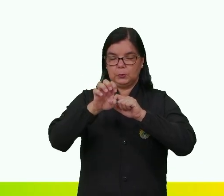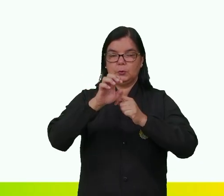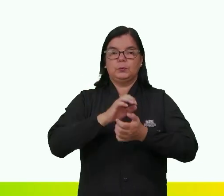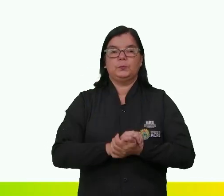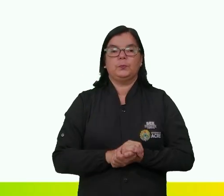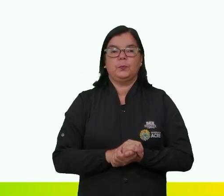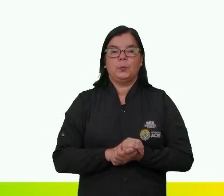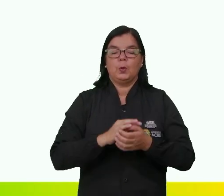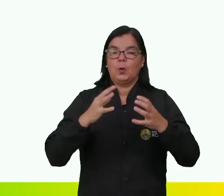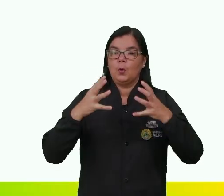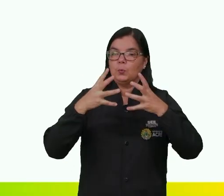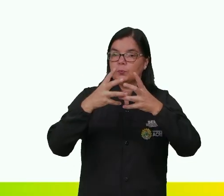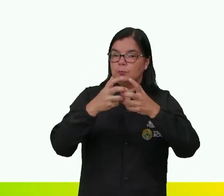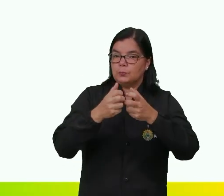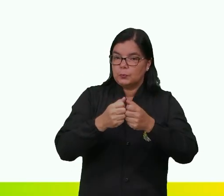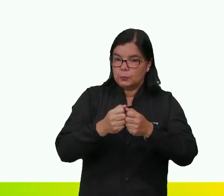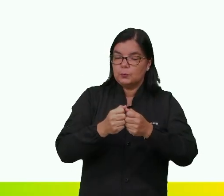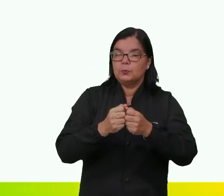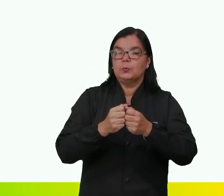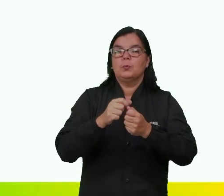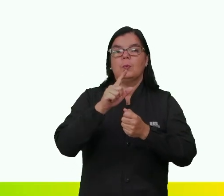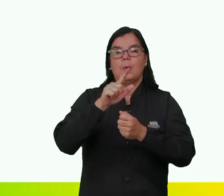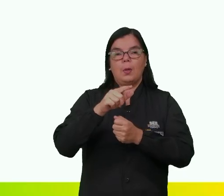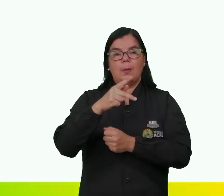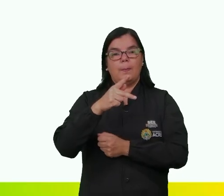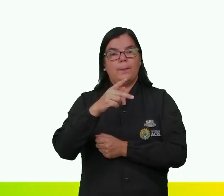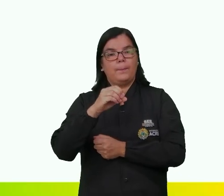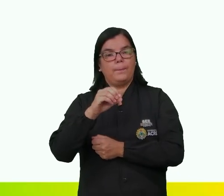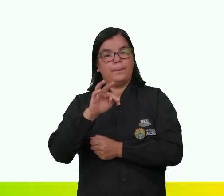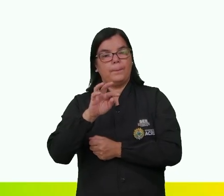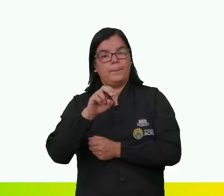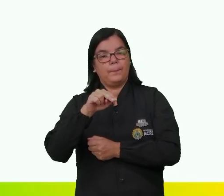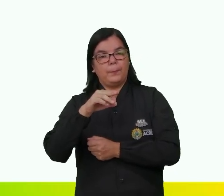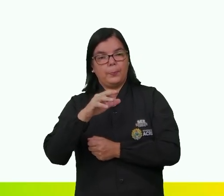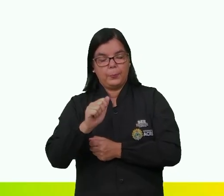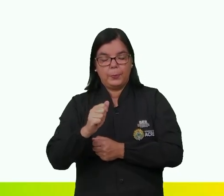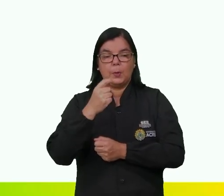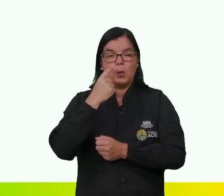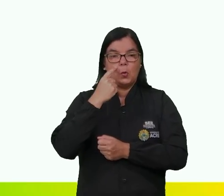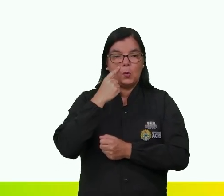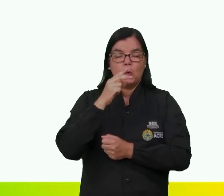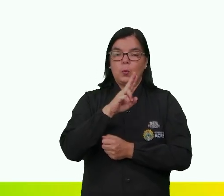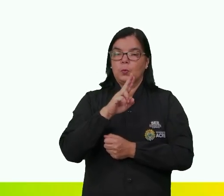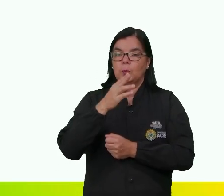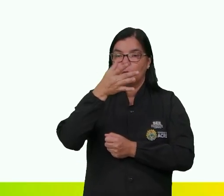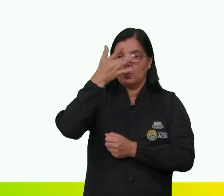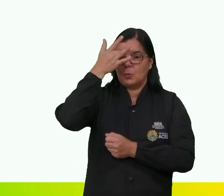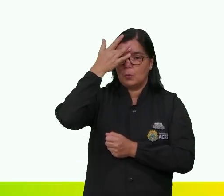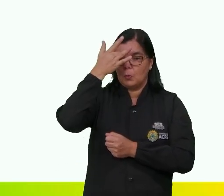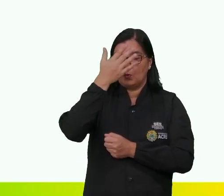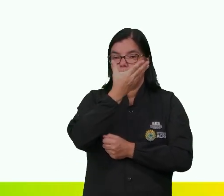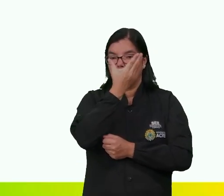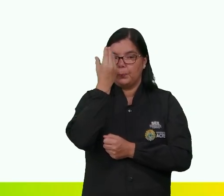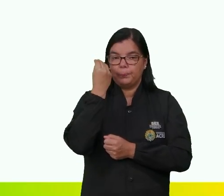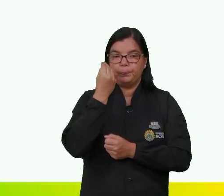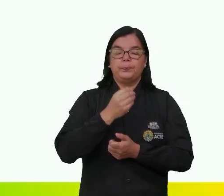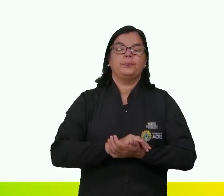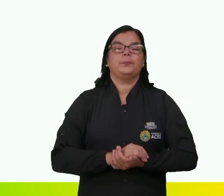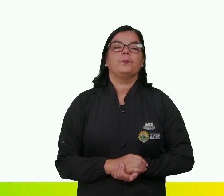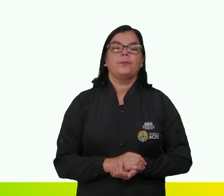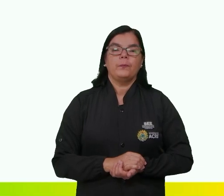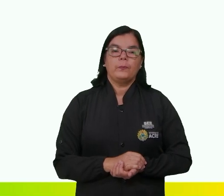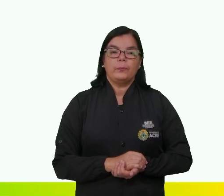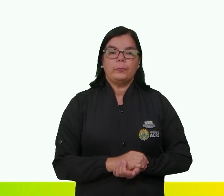E o todo é a potência, ok? Então, fiquem com esses nomes, decorem que é para nunca esquecer. Pois